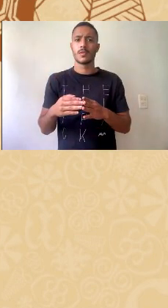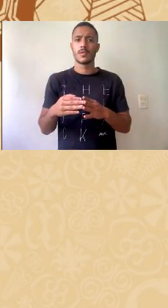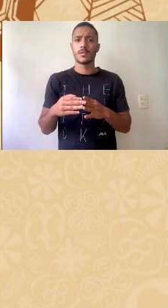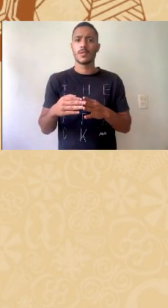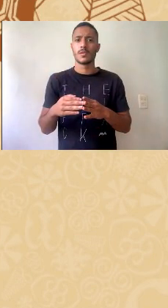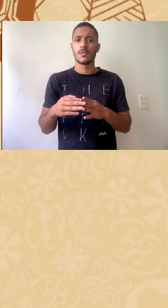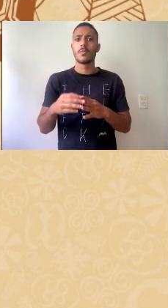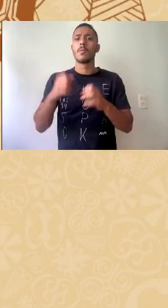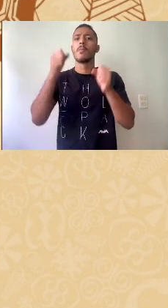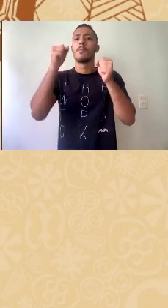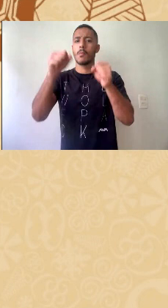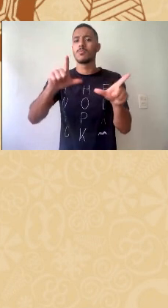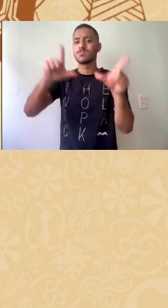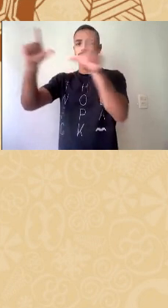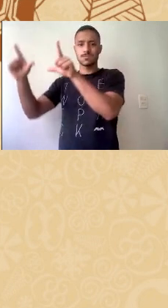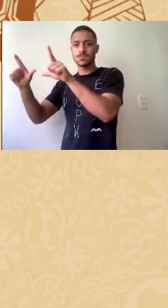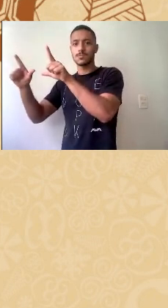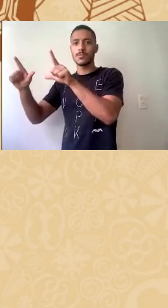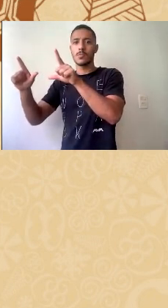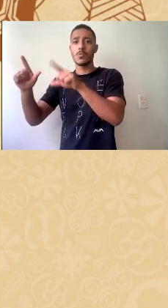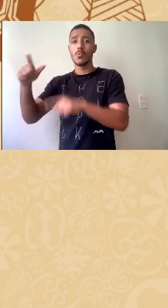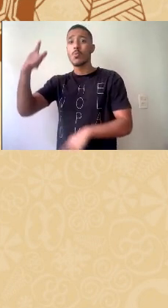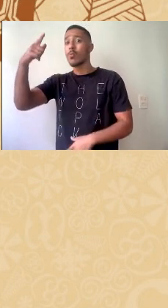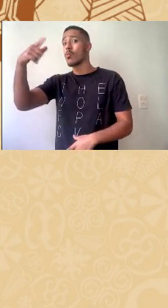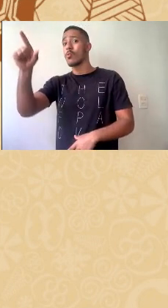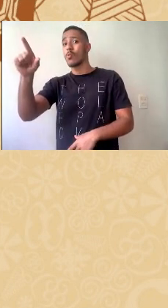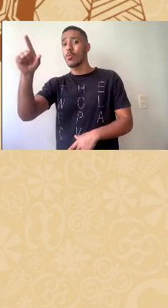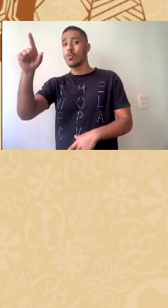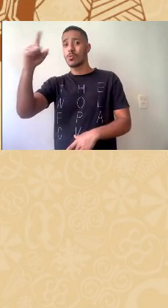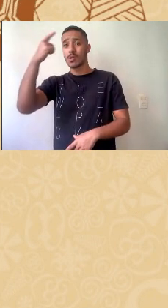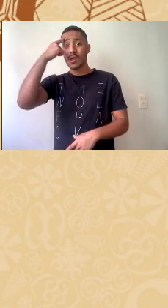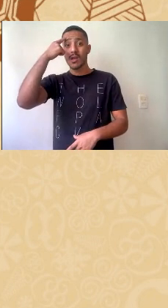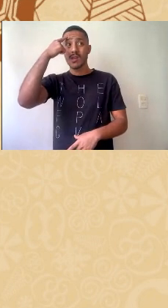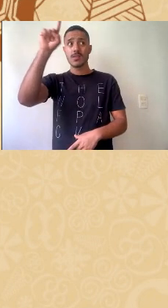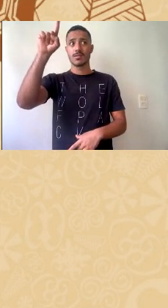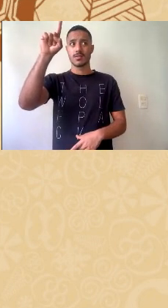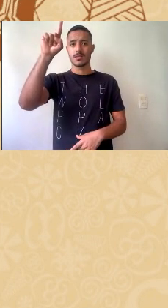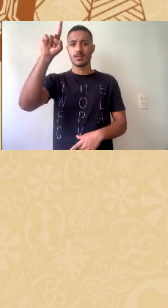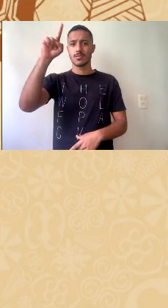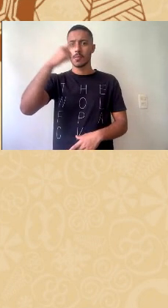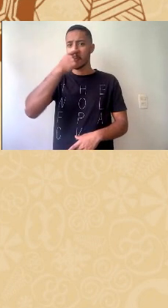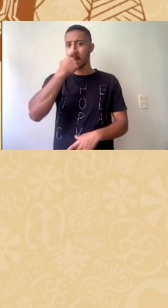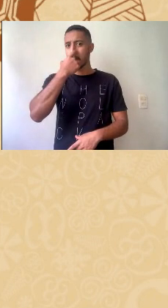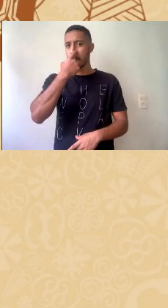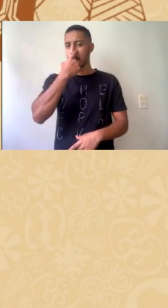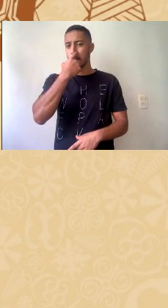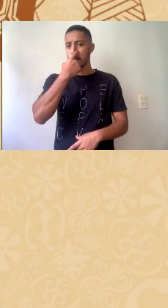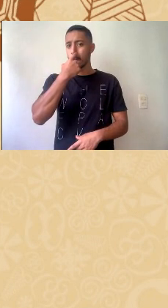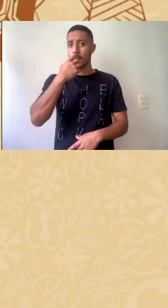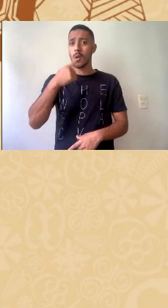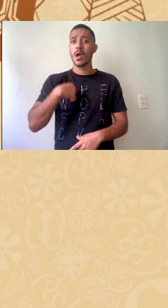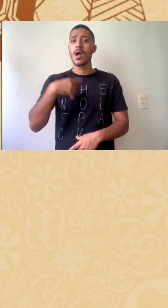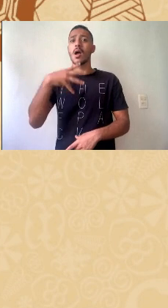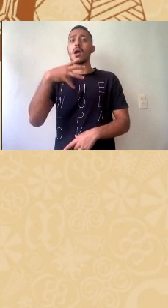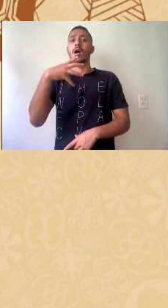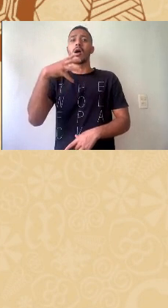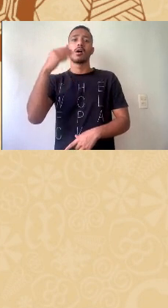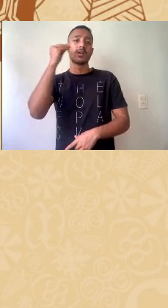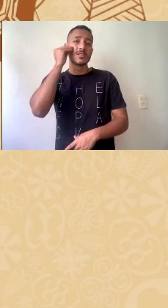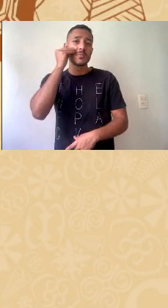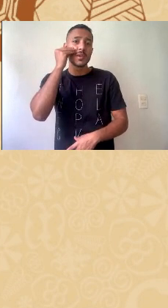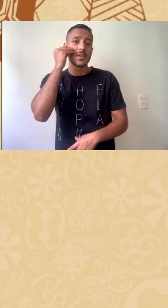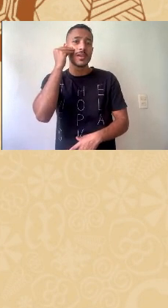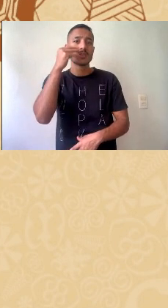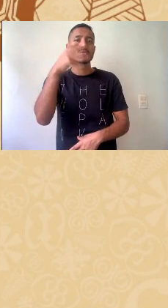Pode passar, Mari. Uma outra reflexão. Pode anotar se quiser, tá? A experiência, o sentimento, né? Tudo